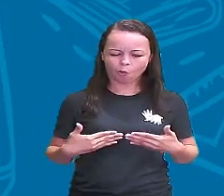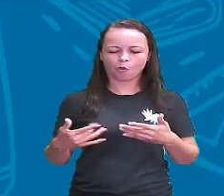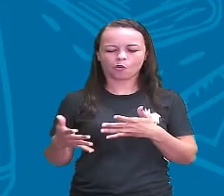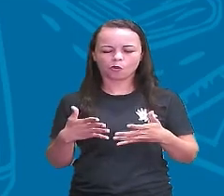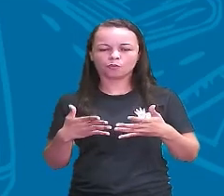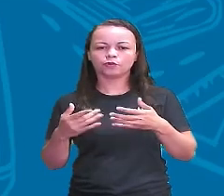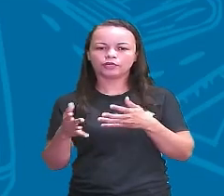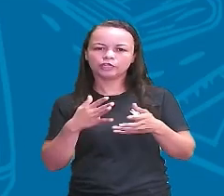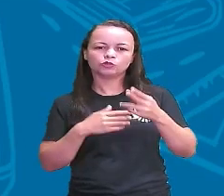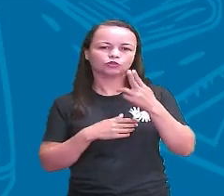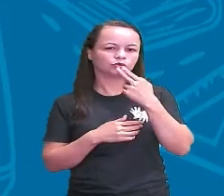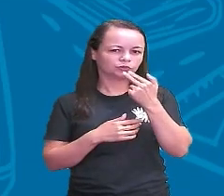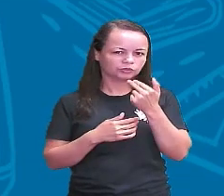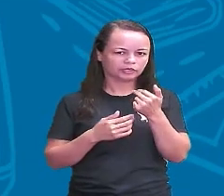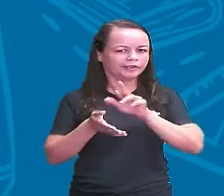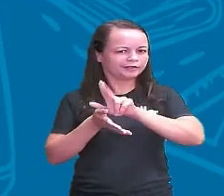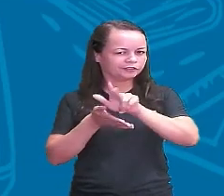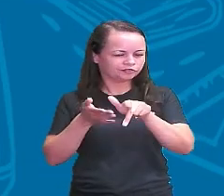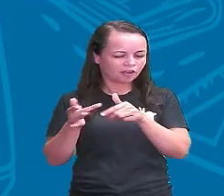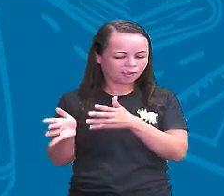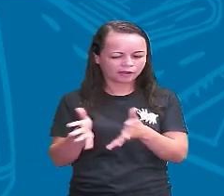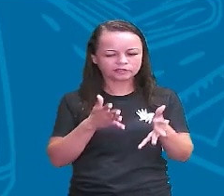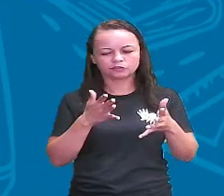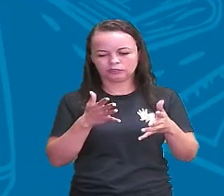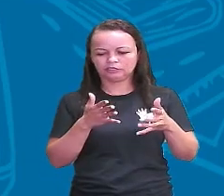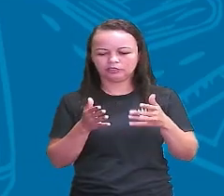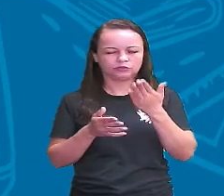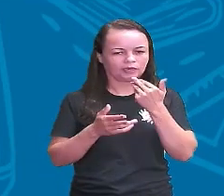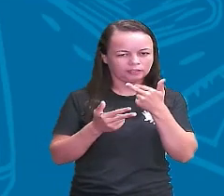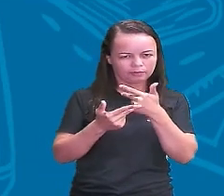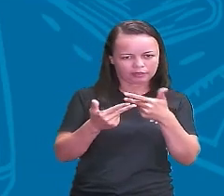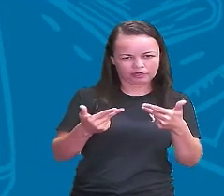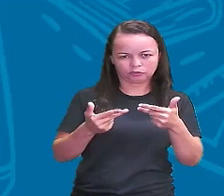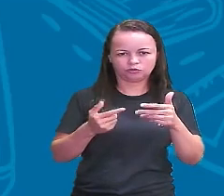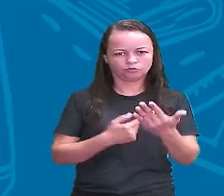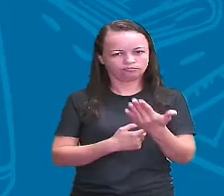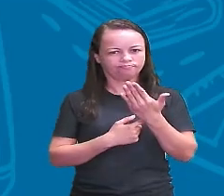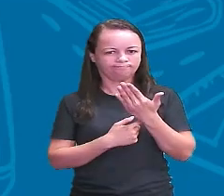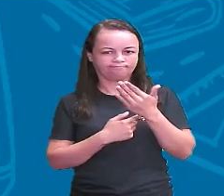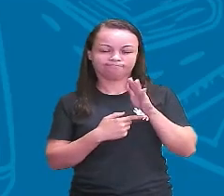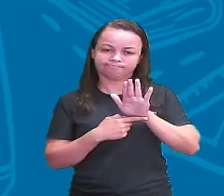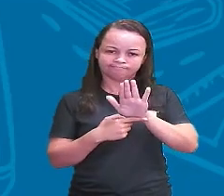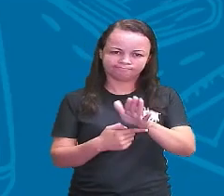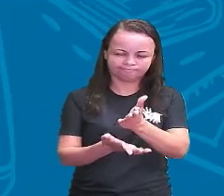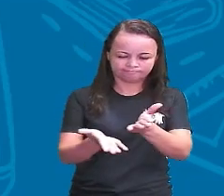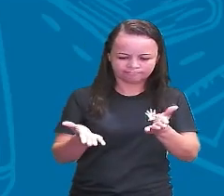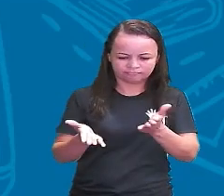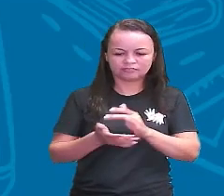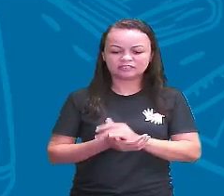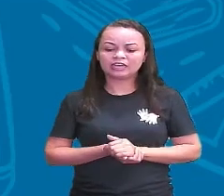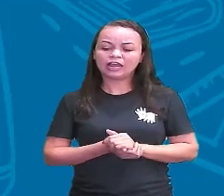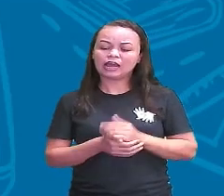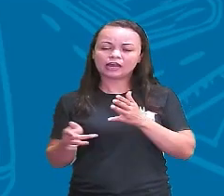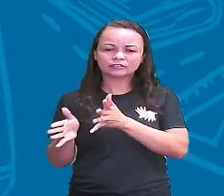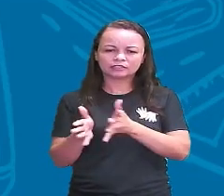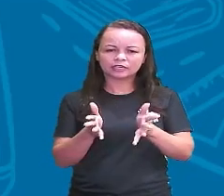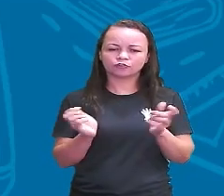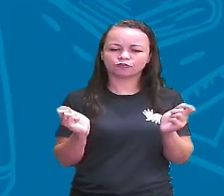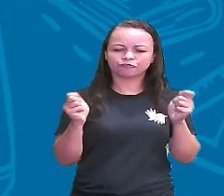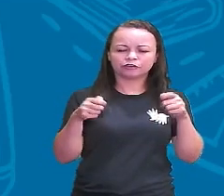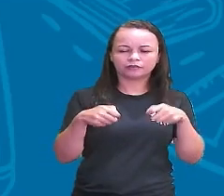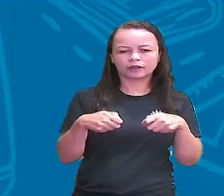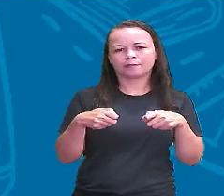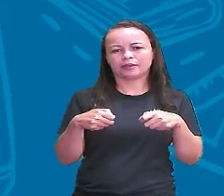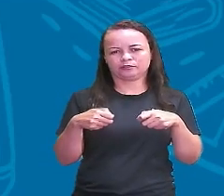os alimentos eles vão nos fornecer. E, portanto, até o final da nossa aula, a gente vai ser capaz de perceber